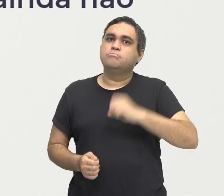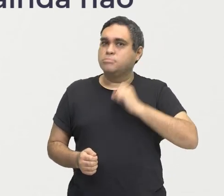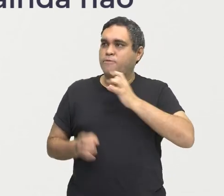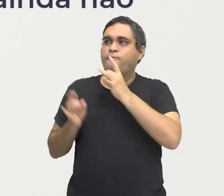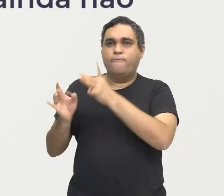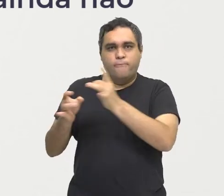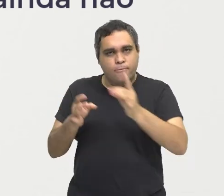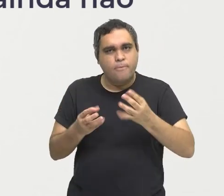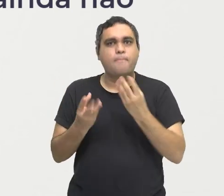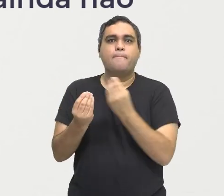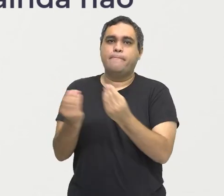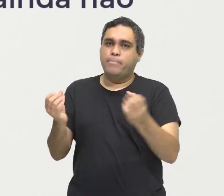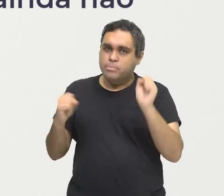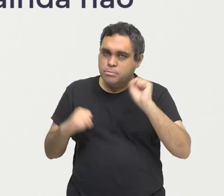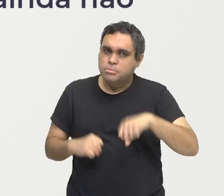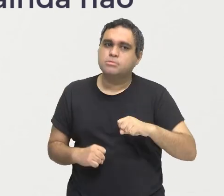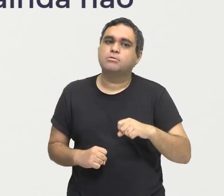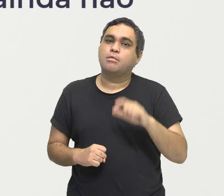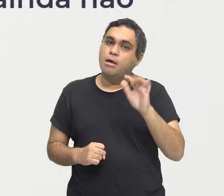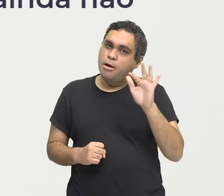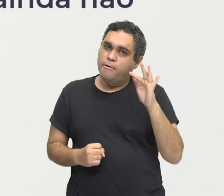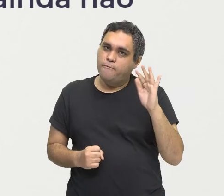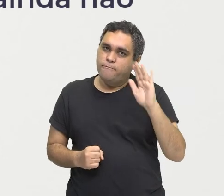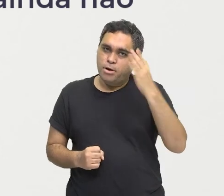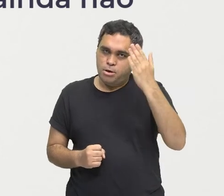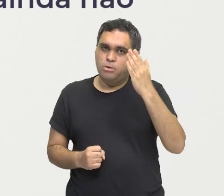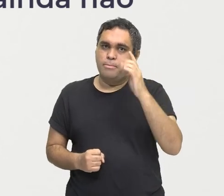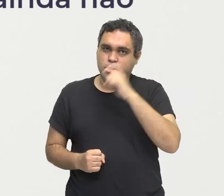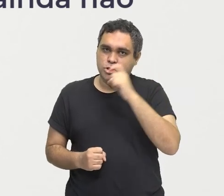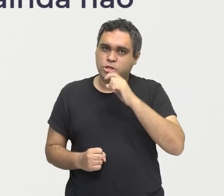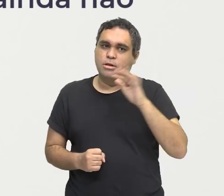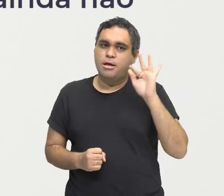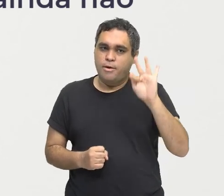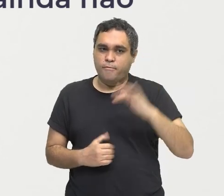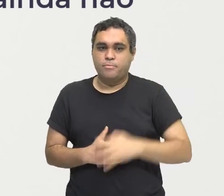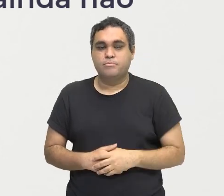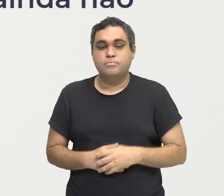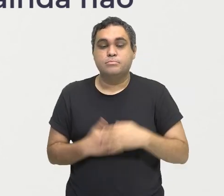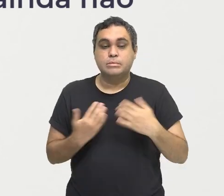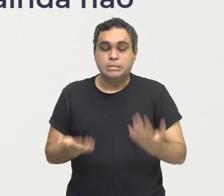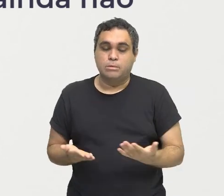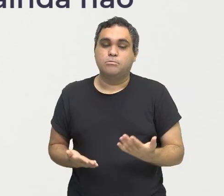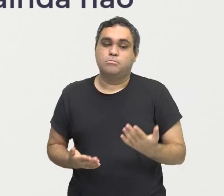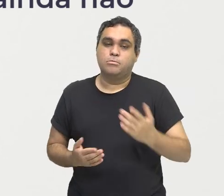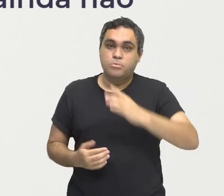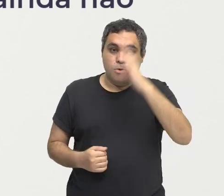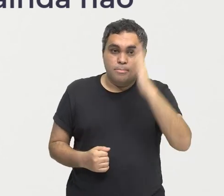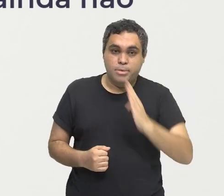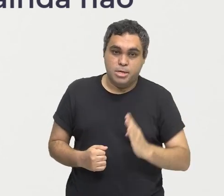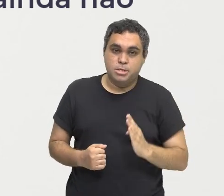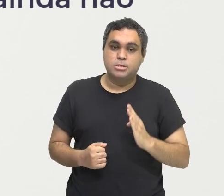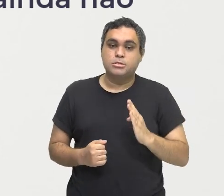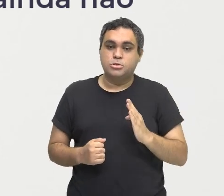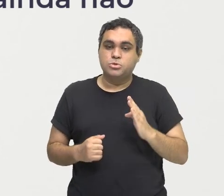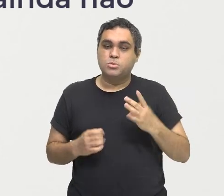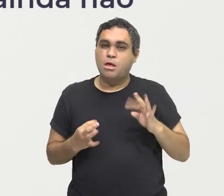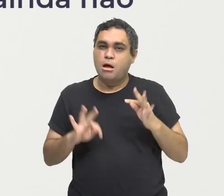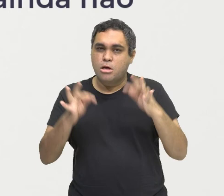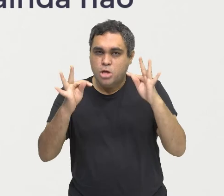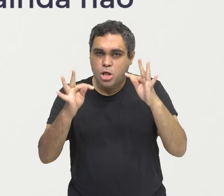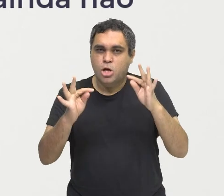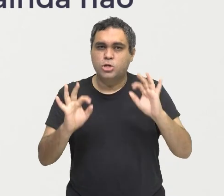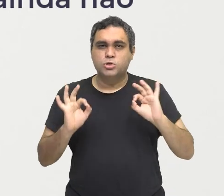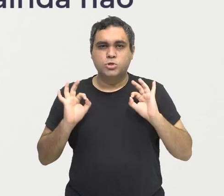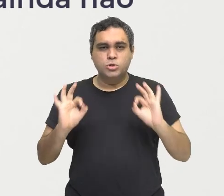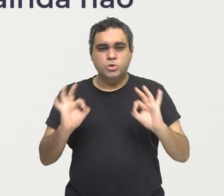ser falso. E no quarto item, no Brasil, o setor tecnológico sofisticado de matriz energética